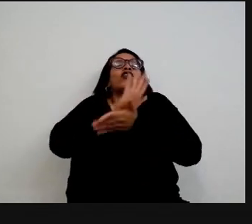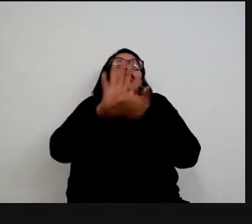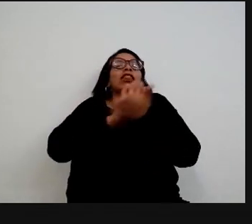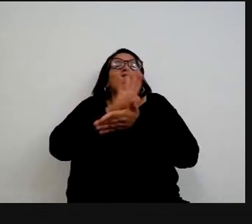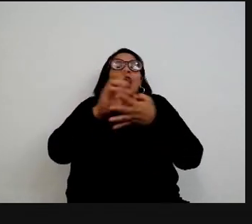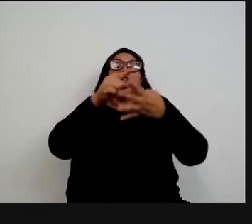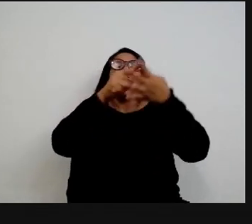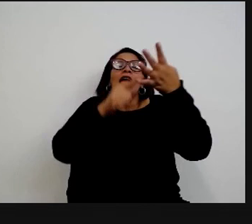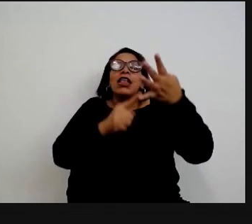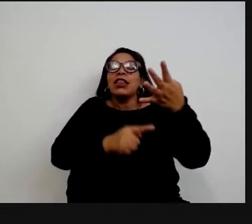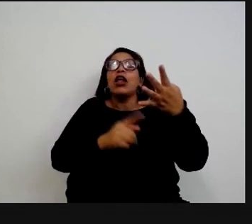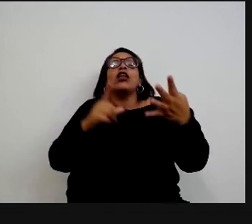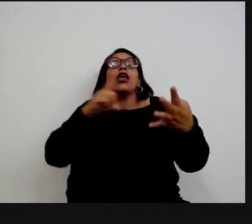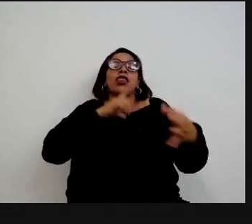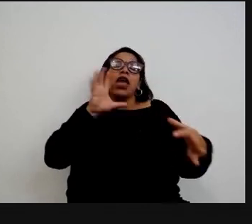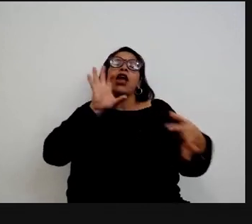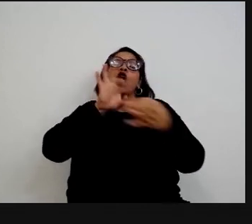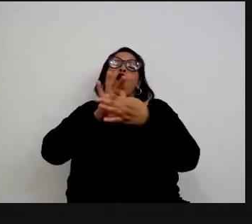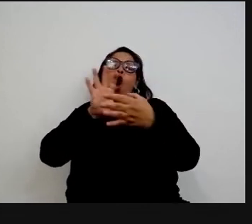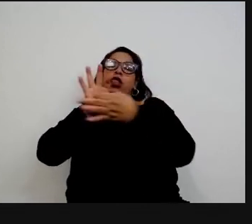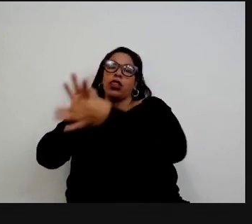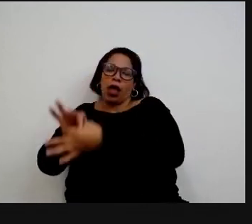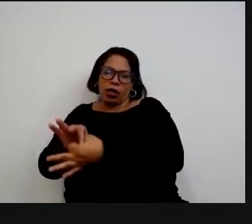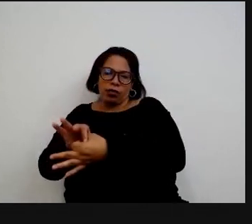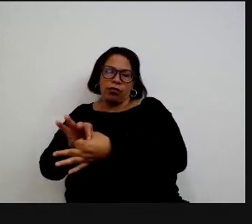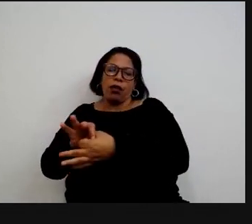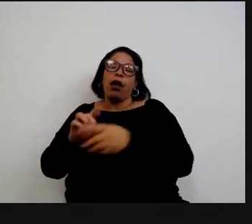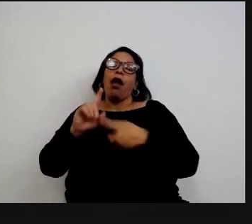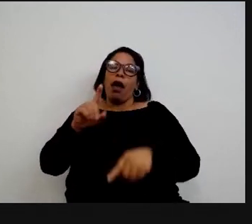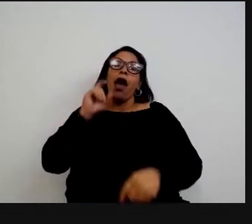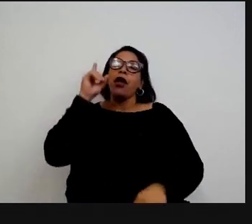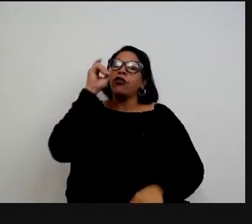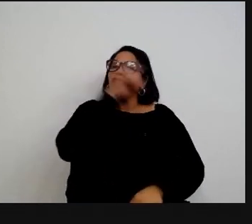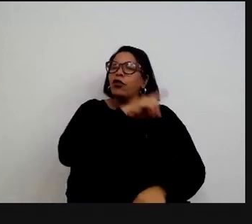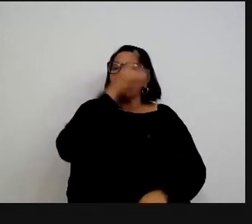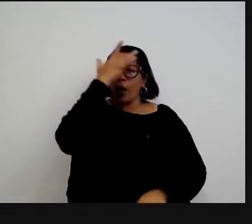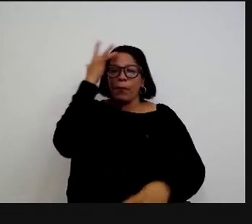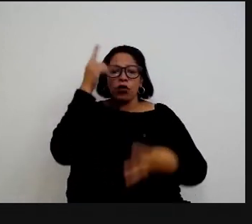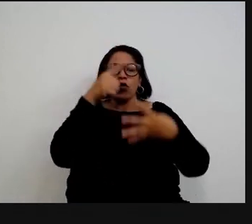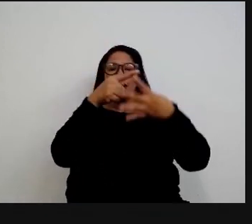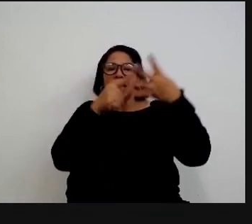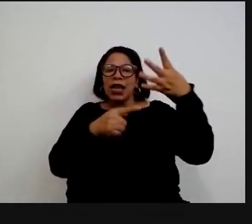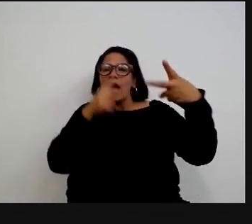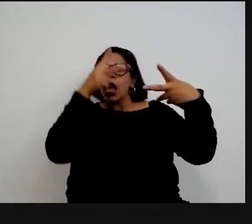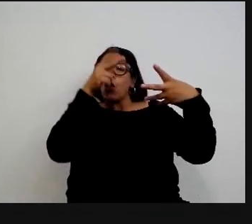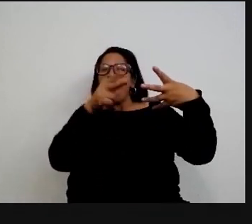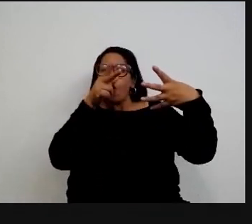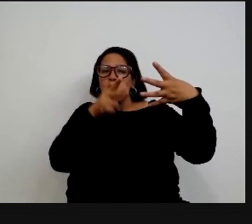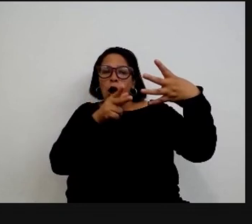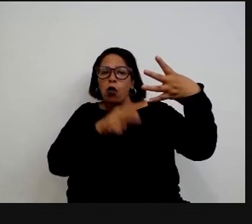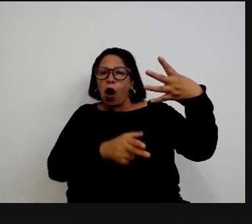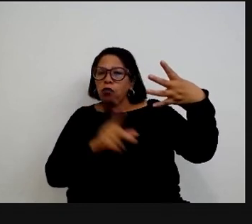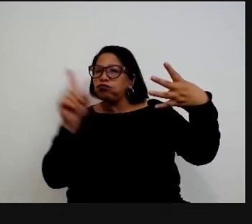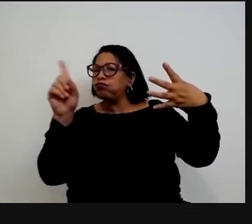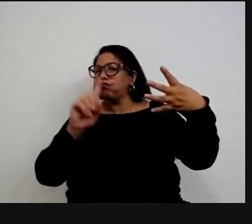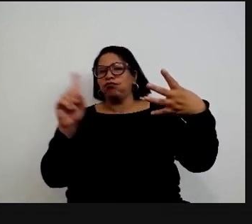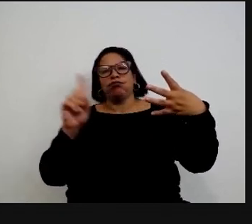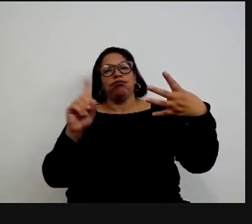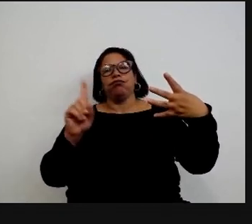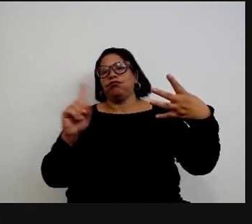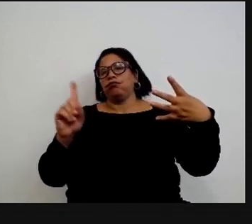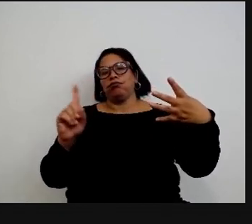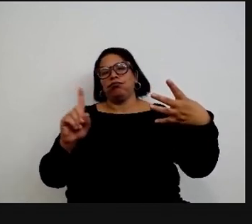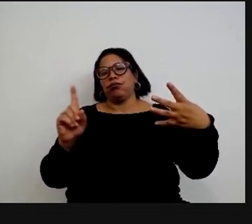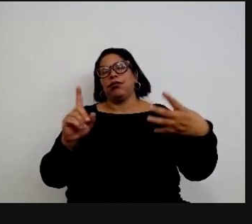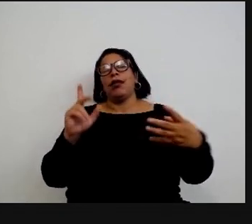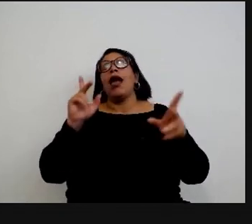é maior do que o dos outros. Porque é difícil você querer que todo mundo faça a mesma coisa, né? Nós não somos programados